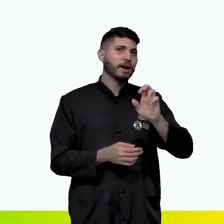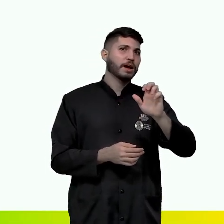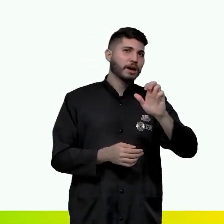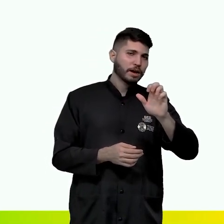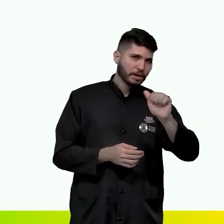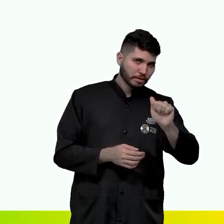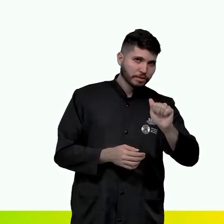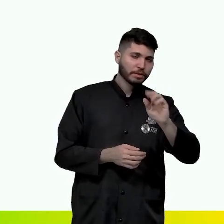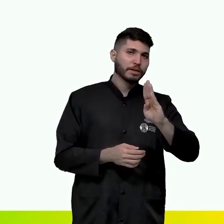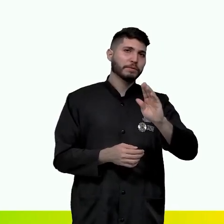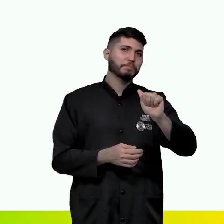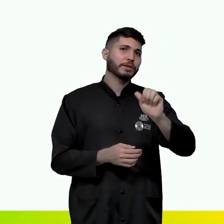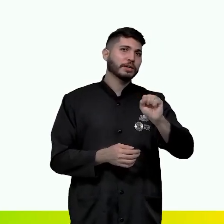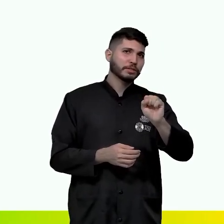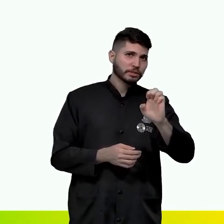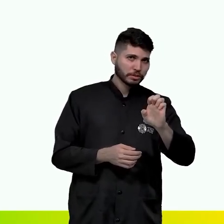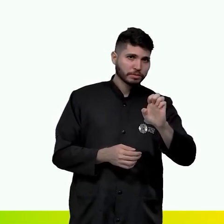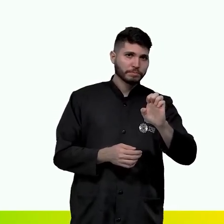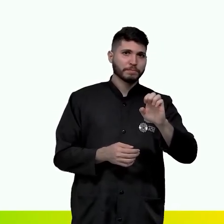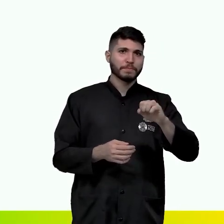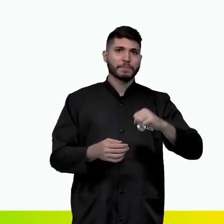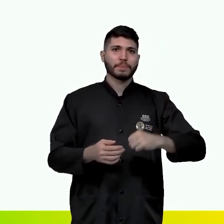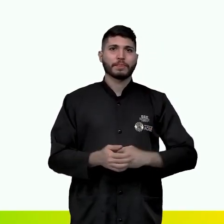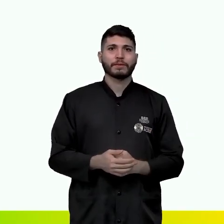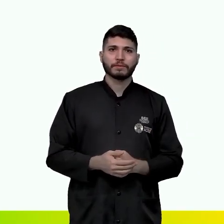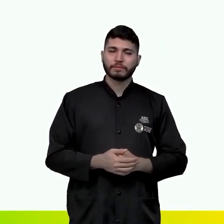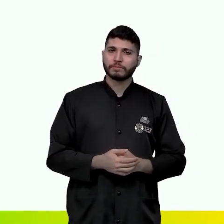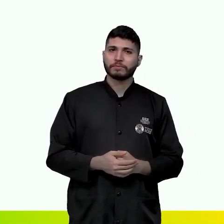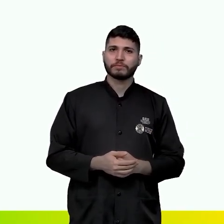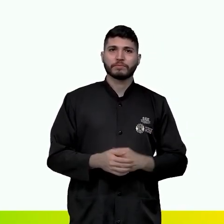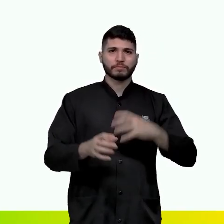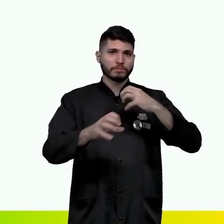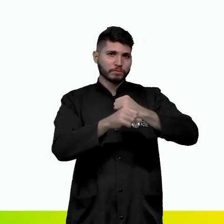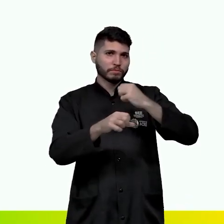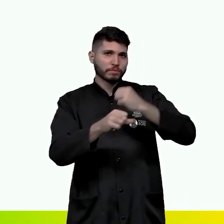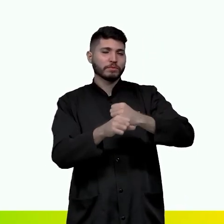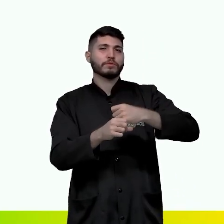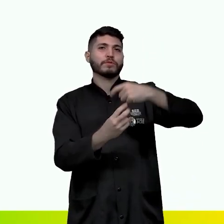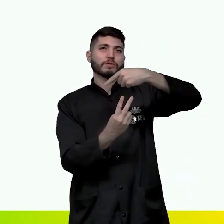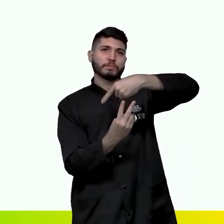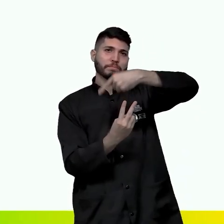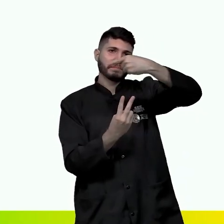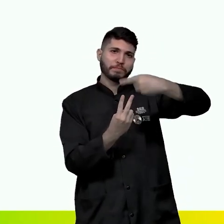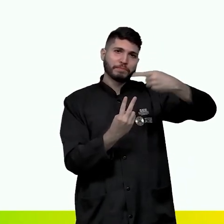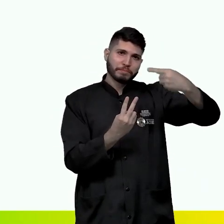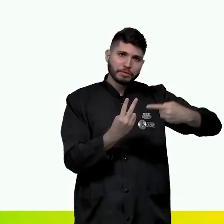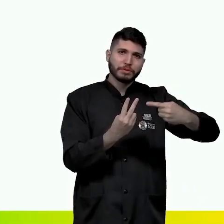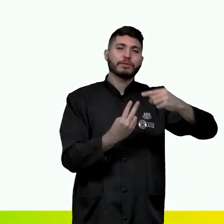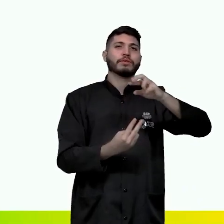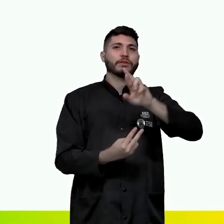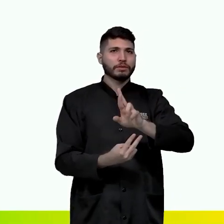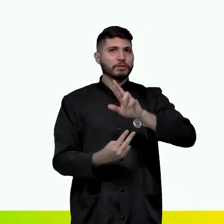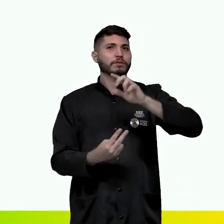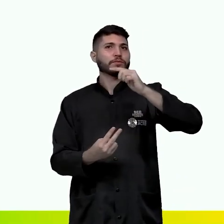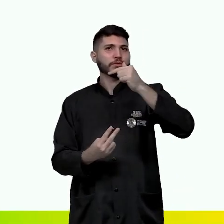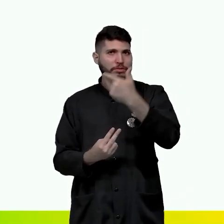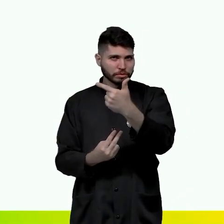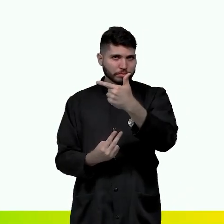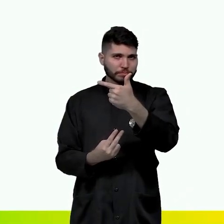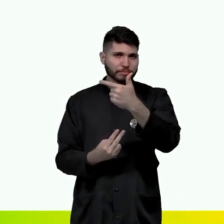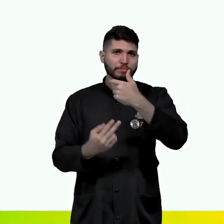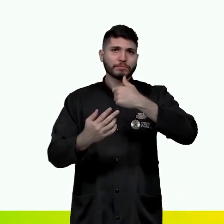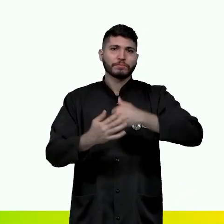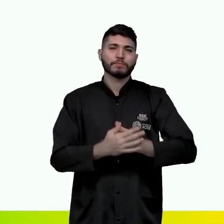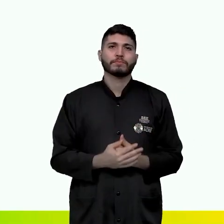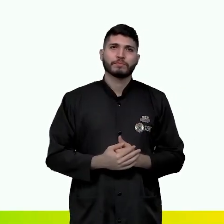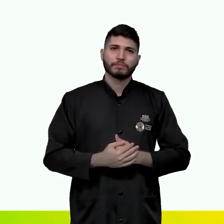da circunferência de raio R. Então é π r ao quadrado. Então nós temos isso aqui bem simples. A parte que é